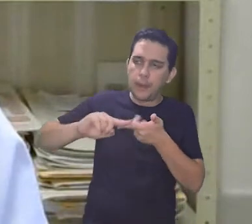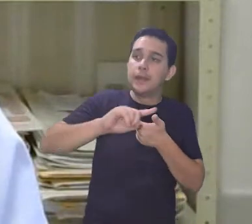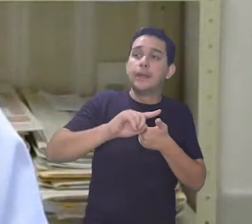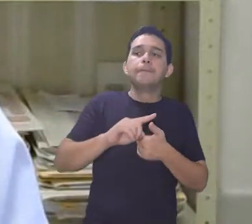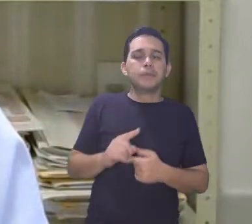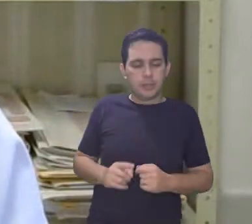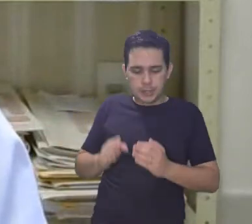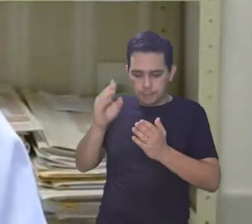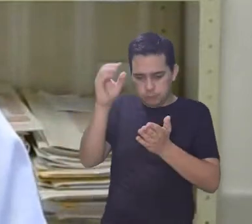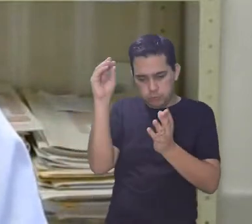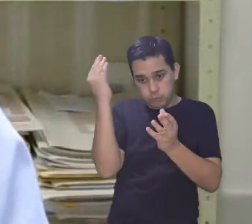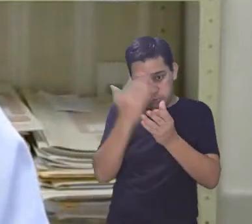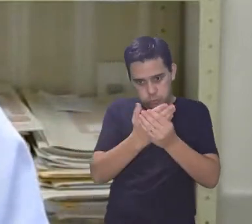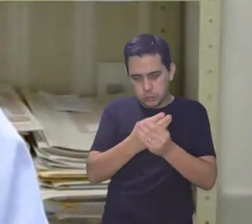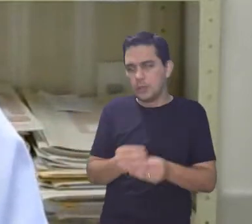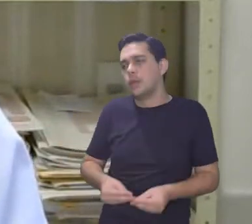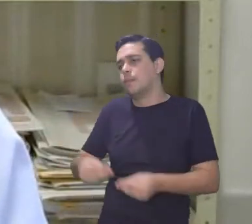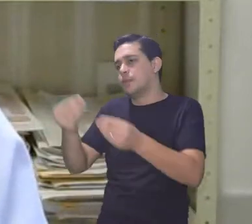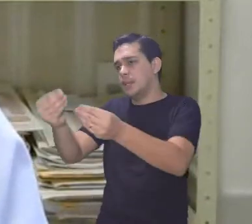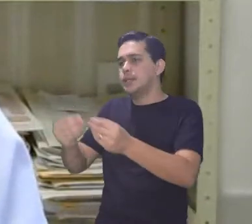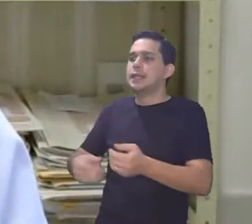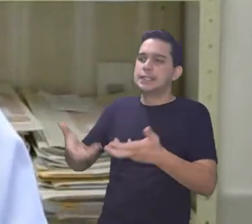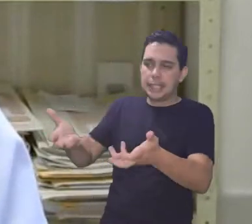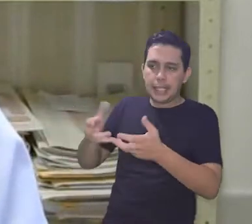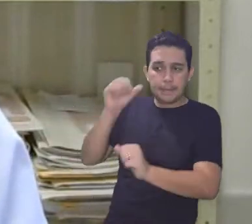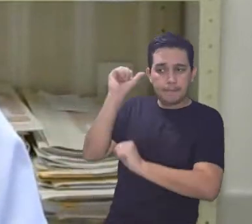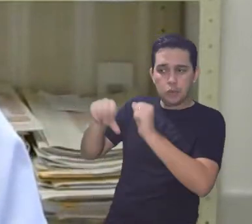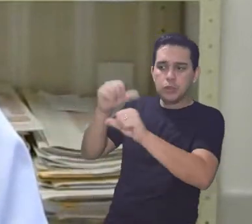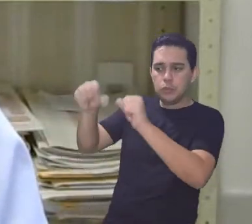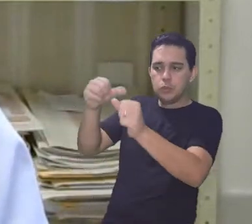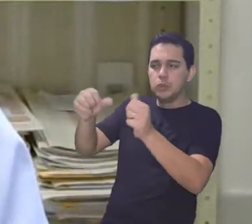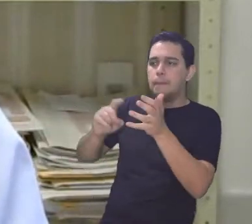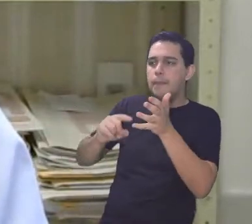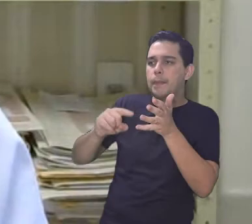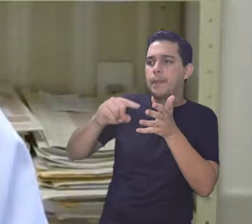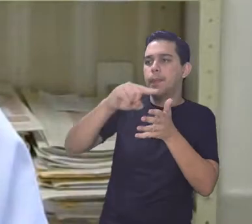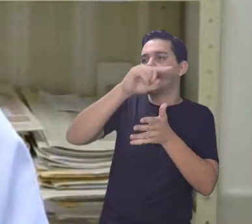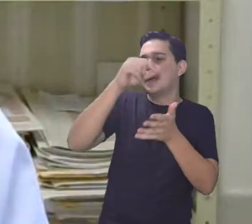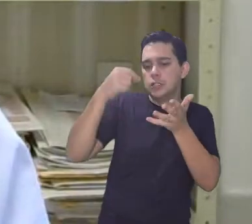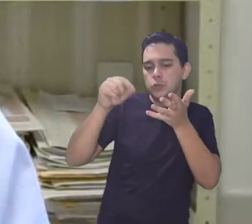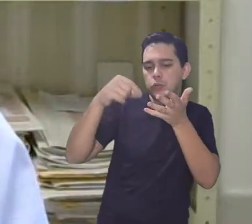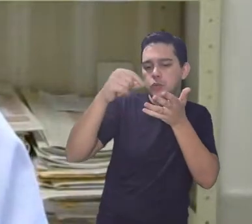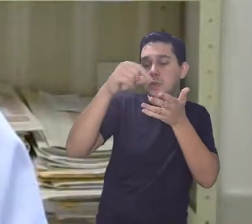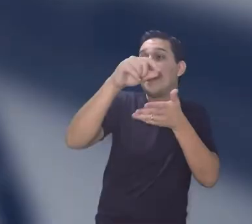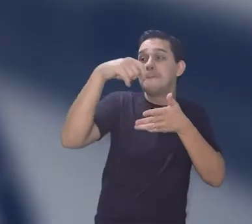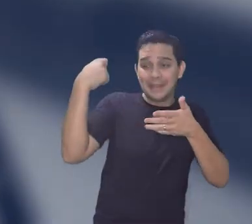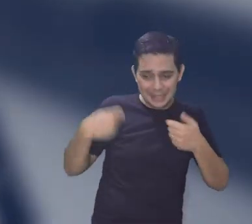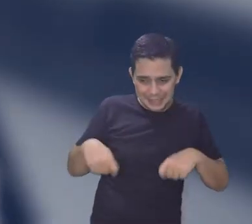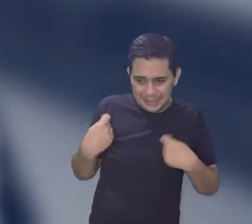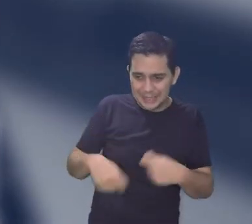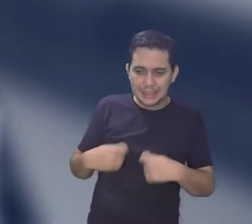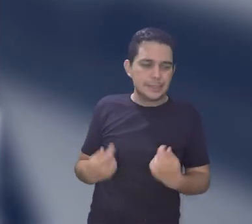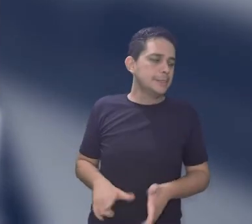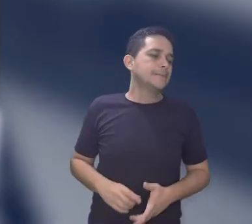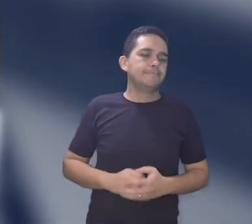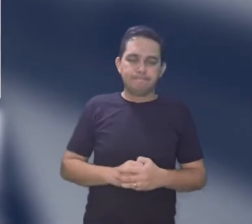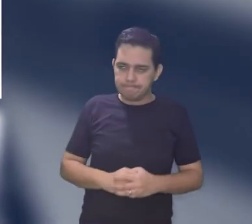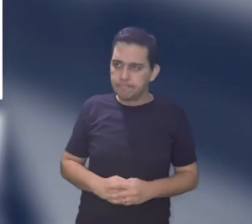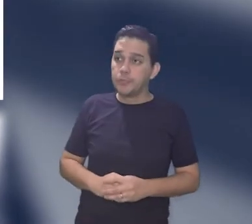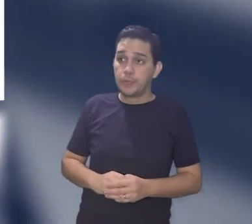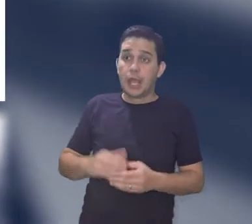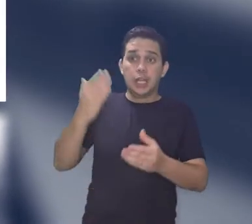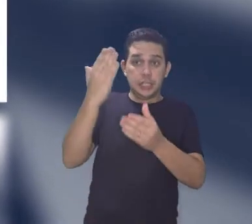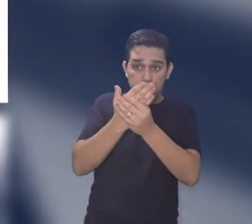seja alterado, né? Que a Fundação Leão 13 efetivamente cumpra a decisão judicial no sentido